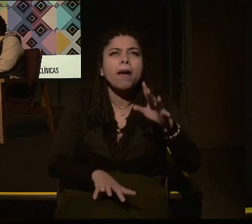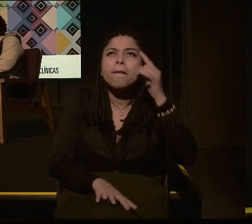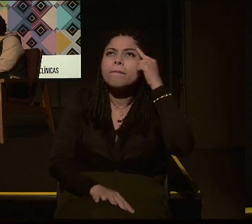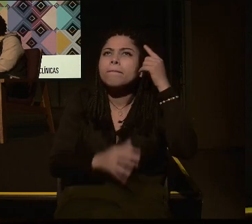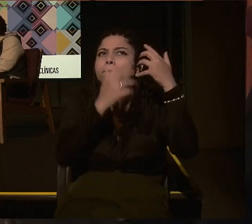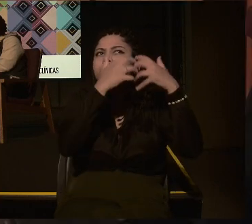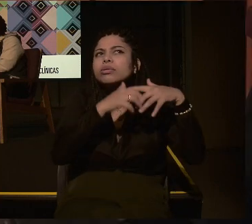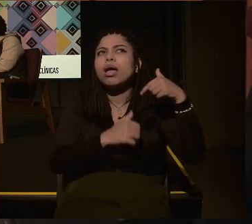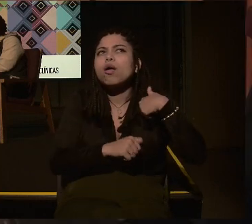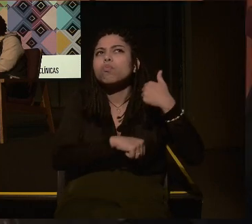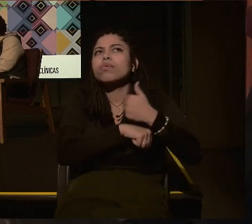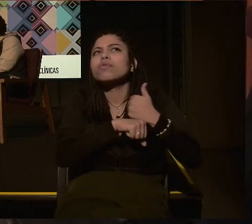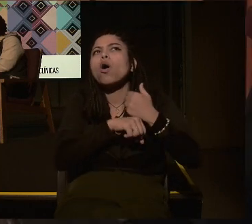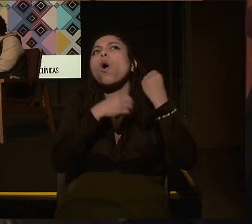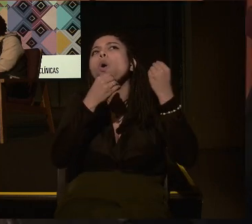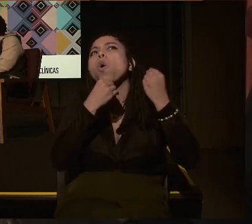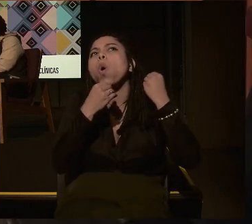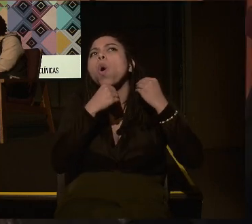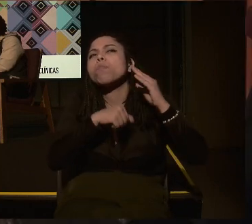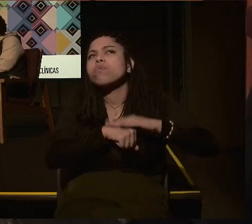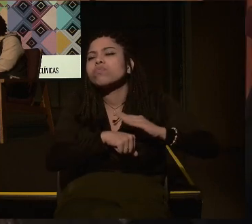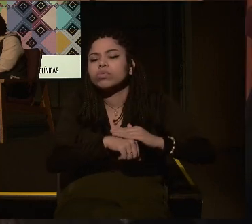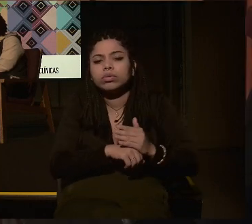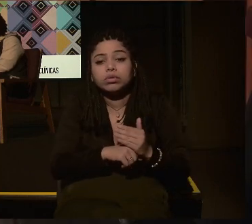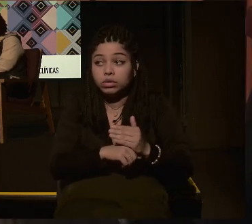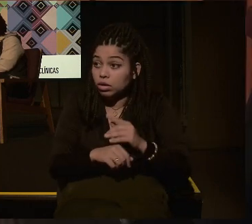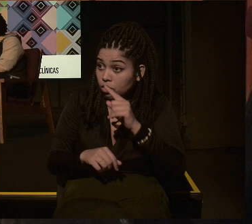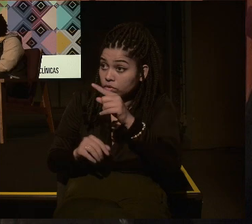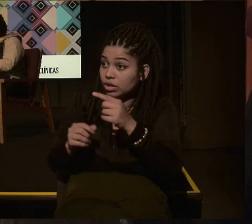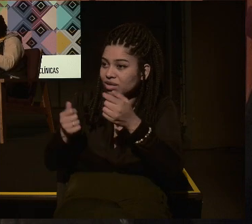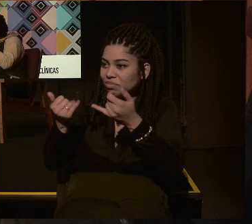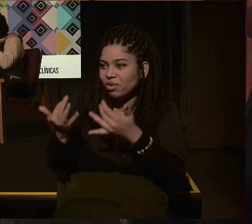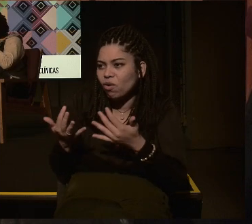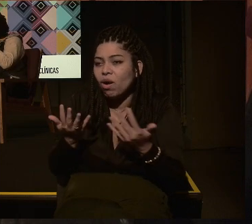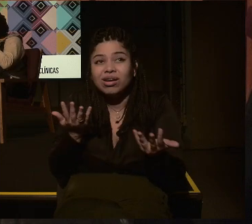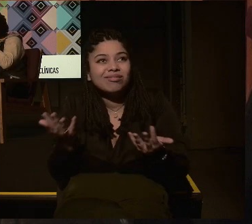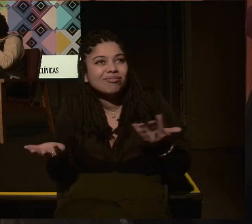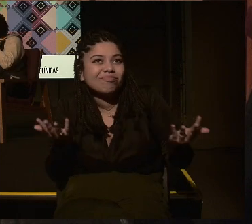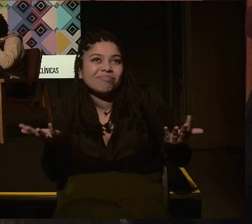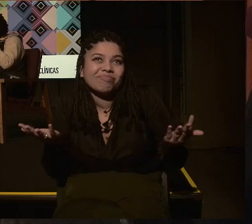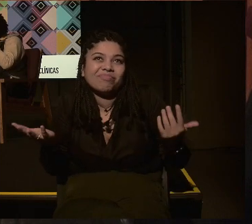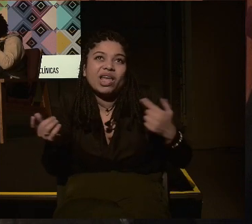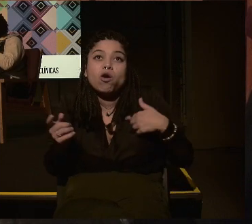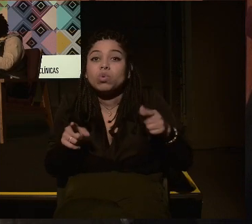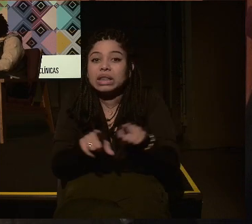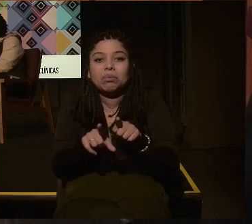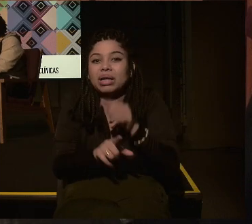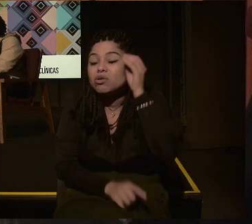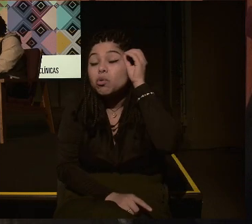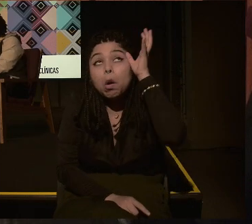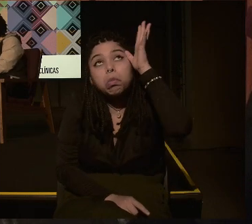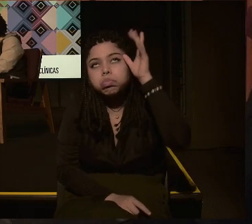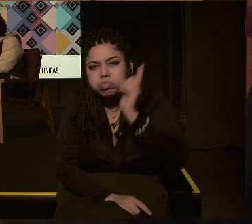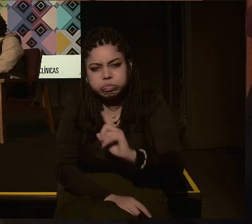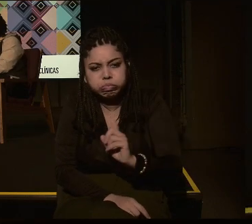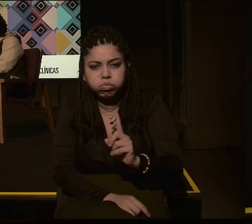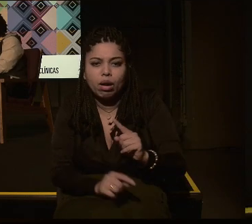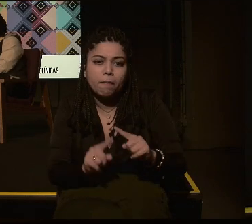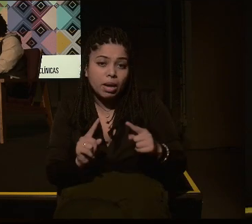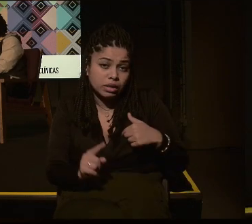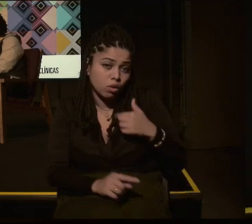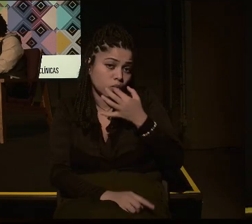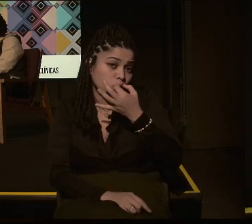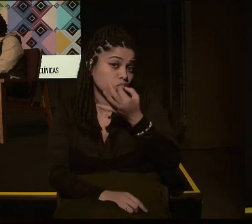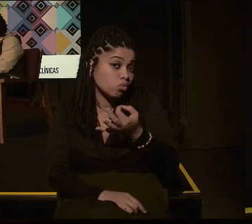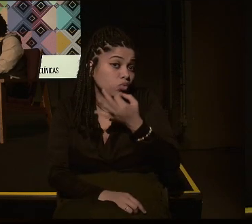Veja, sugeria, você falou assim, ah, dá uma pista, eu também não sou o dono do saber, mas eu sugiro